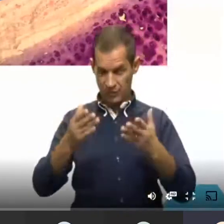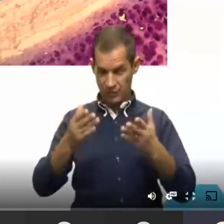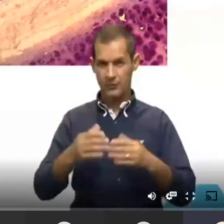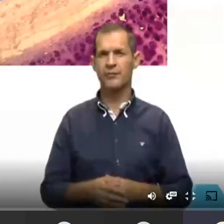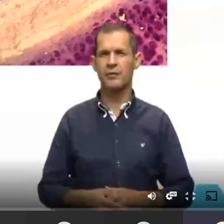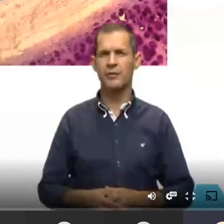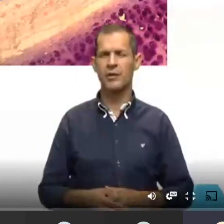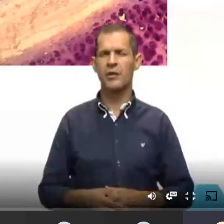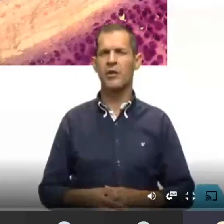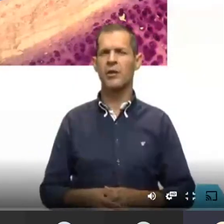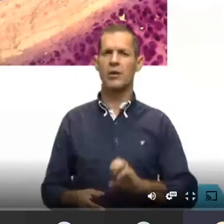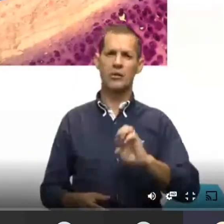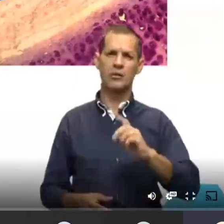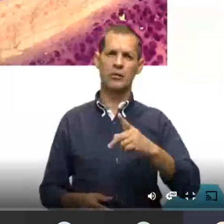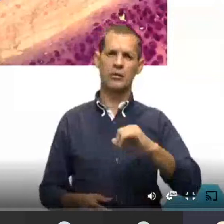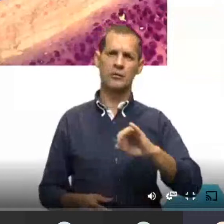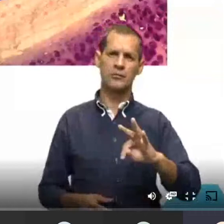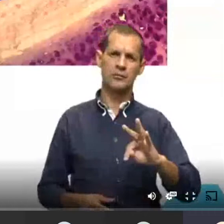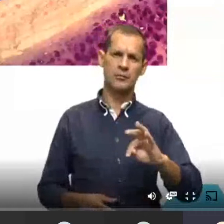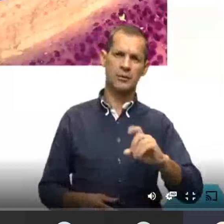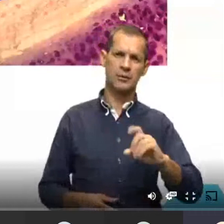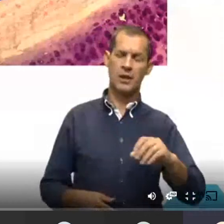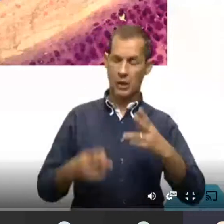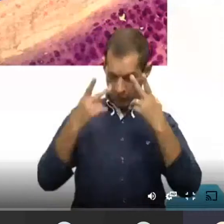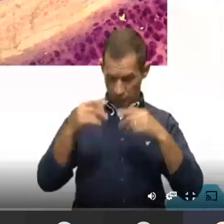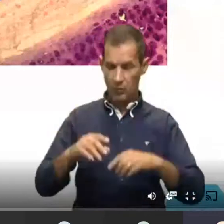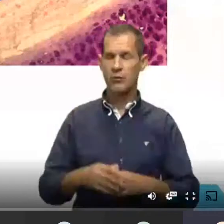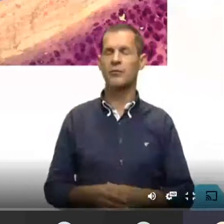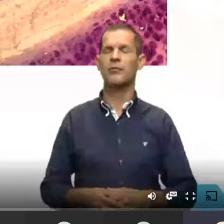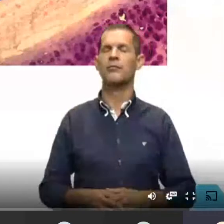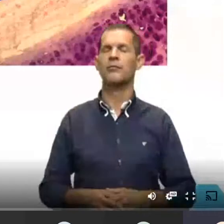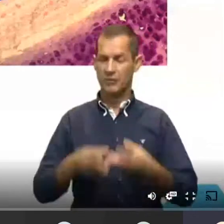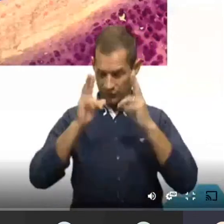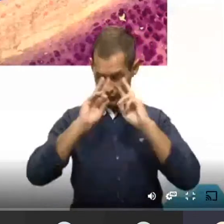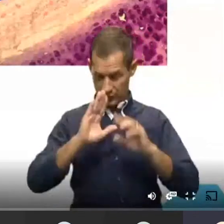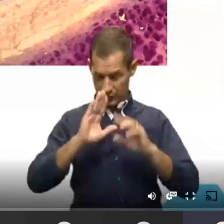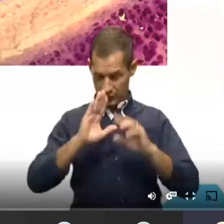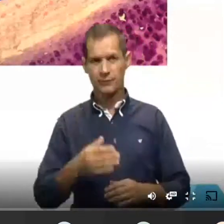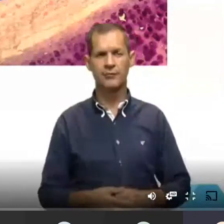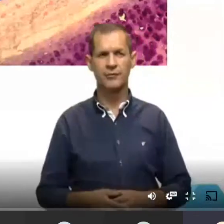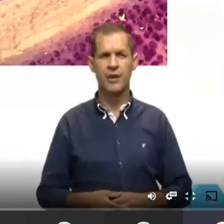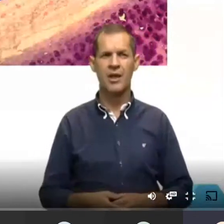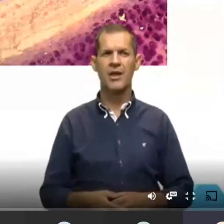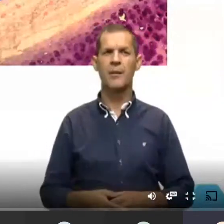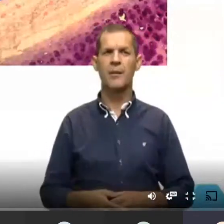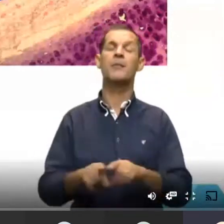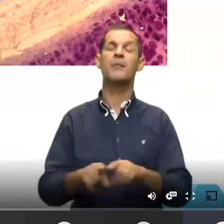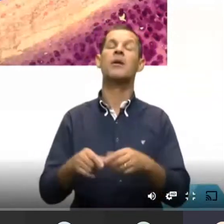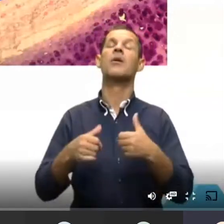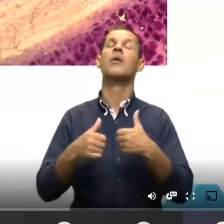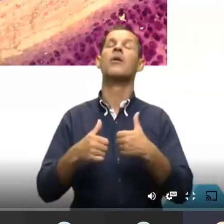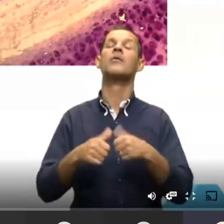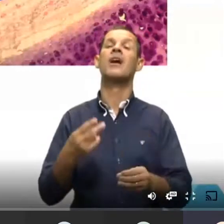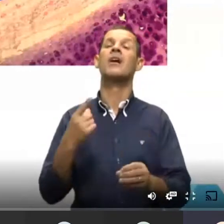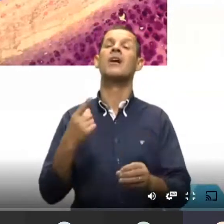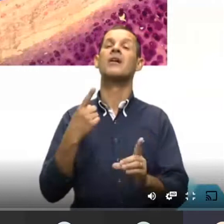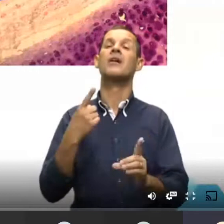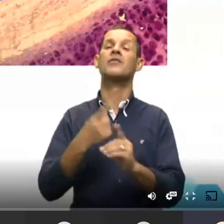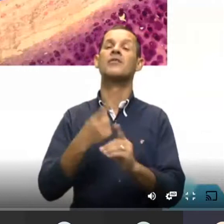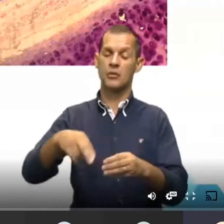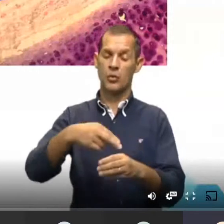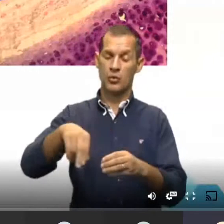Olha aqui, o epitélio normal, pseudoestratificado. Observem. Observem onde estão os